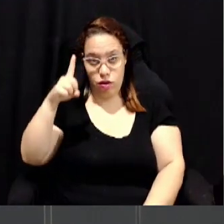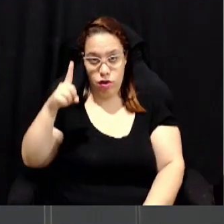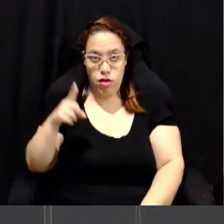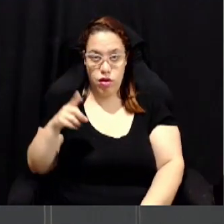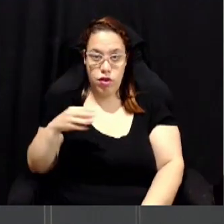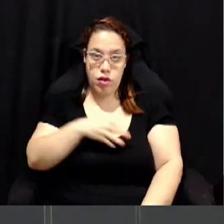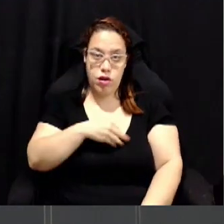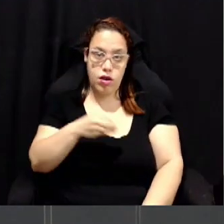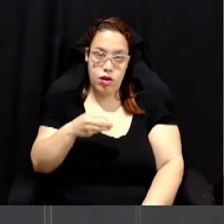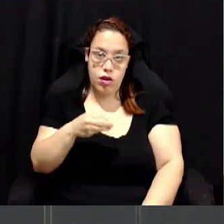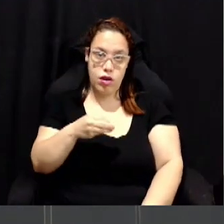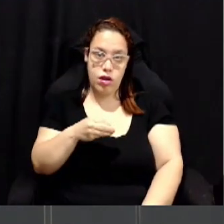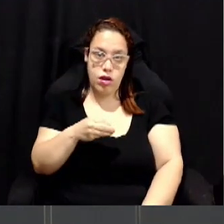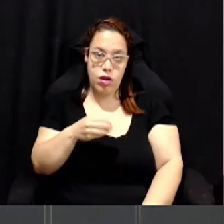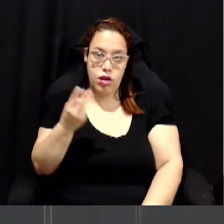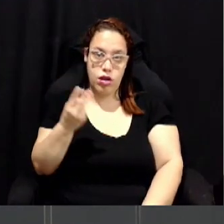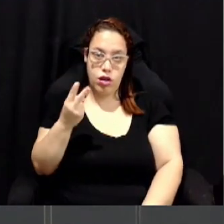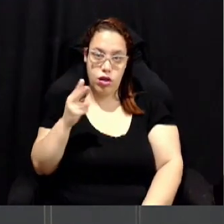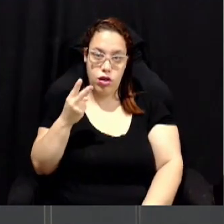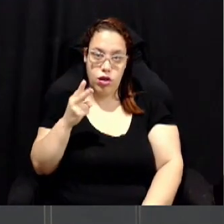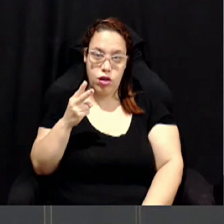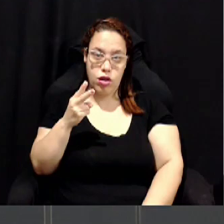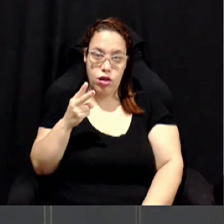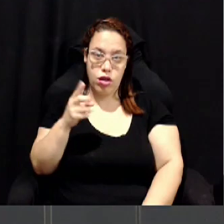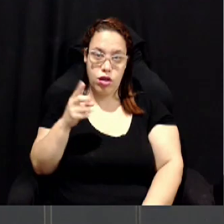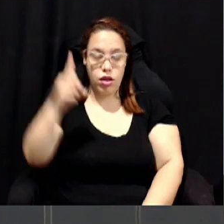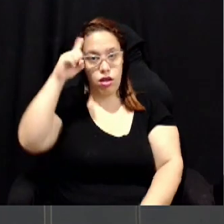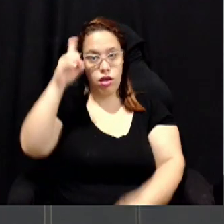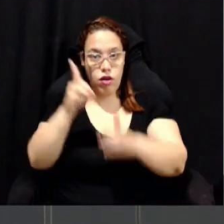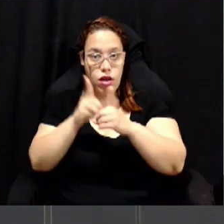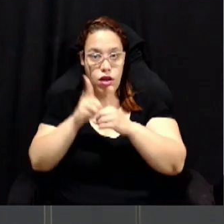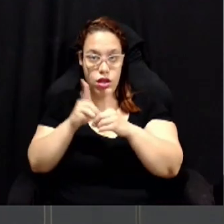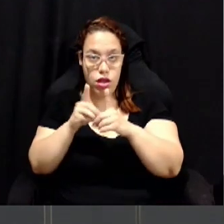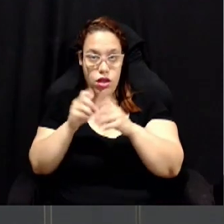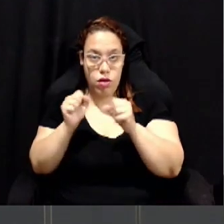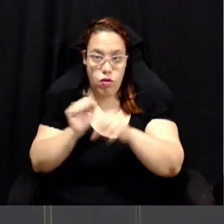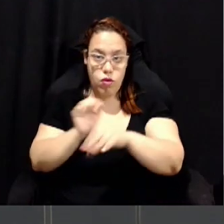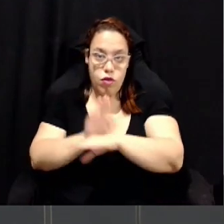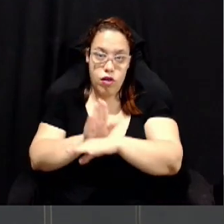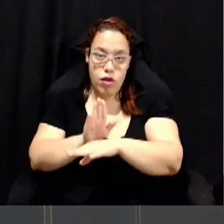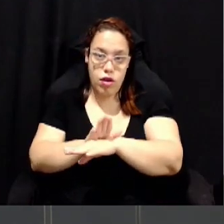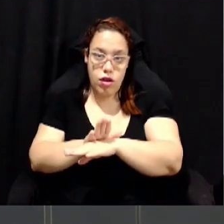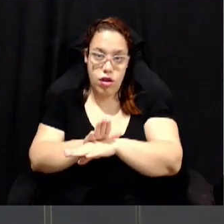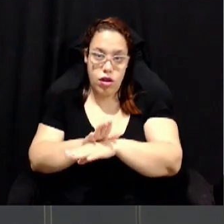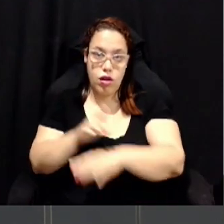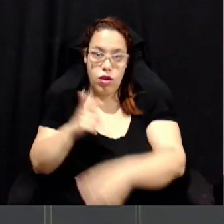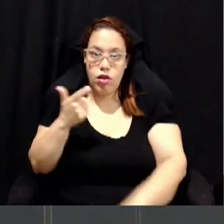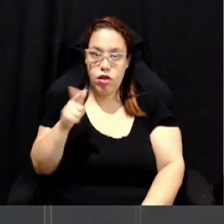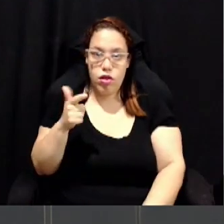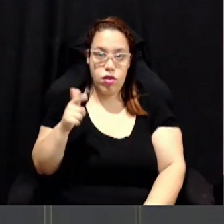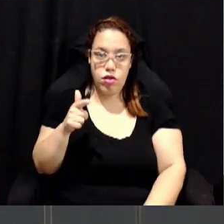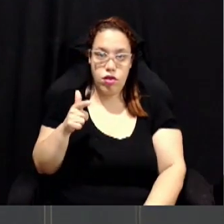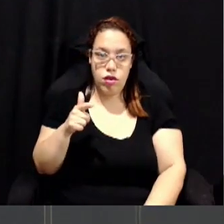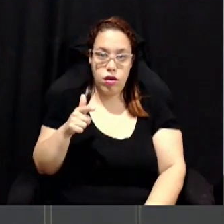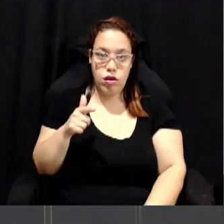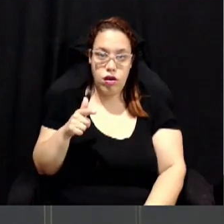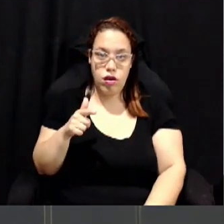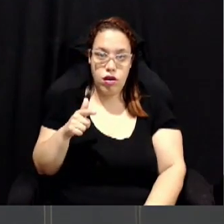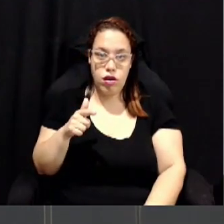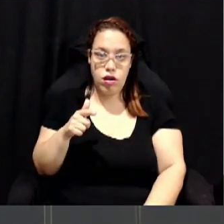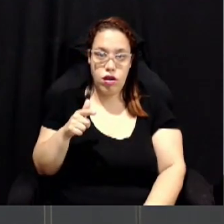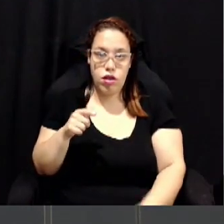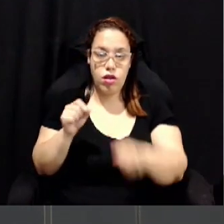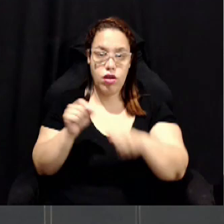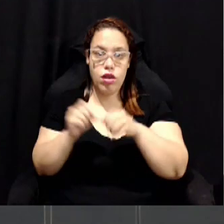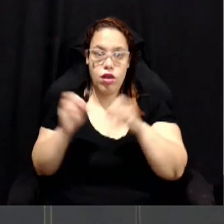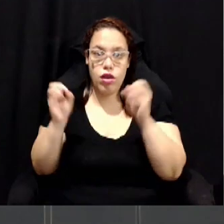na escola 2 dias, que era o dia que a atendente estava. Porque quando a atendente não estava, não faziam absolutamente nada